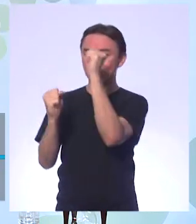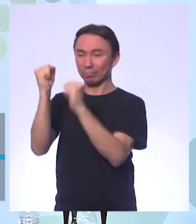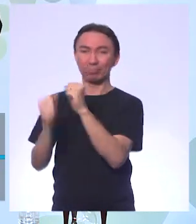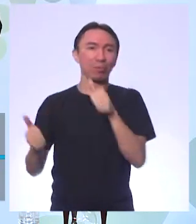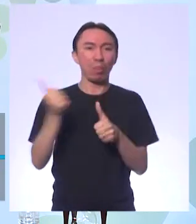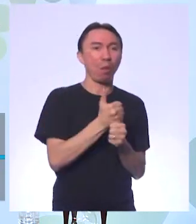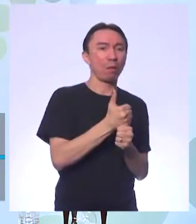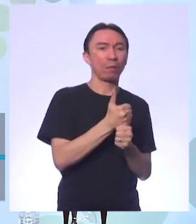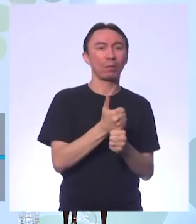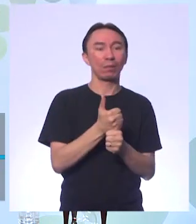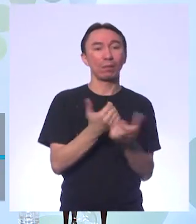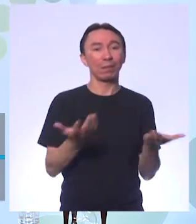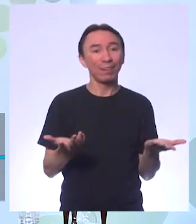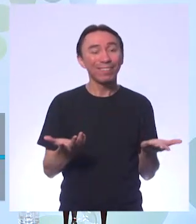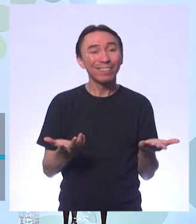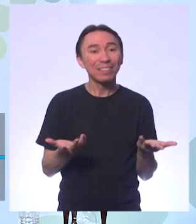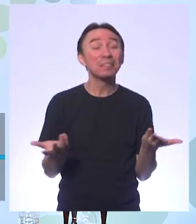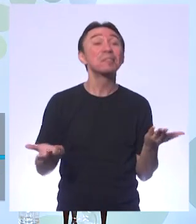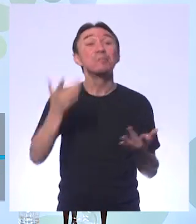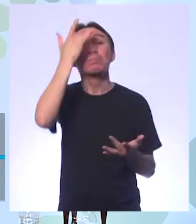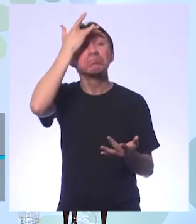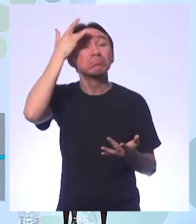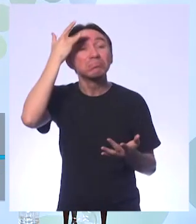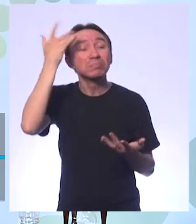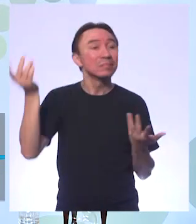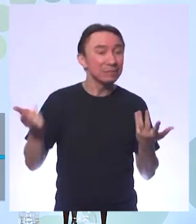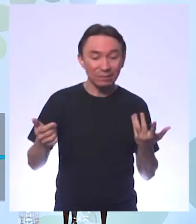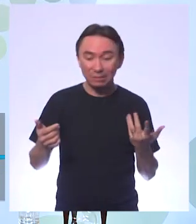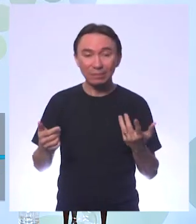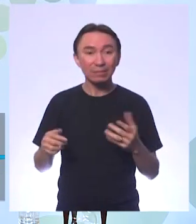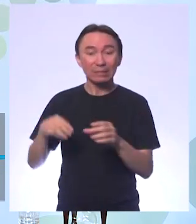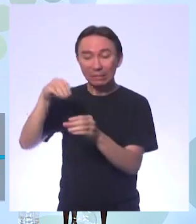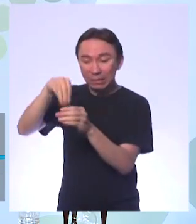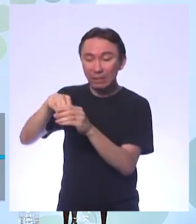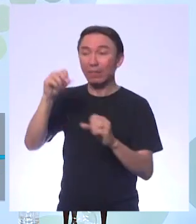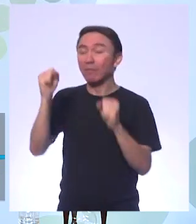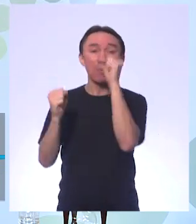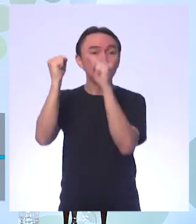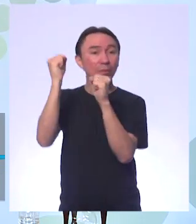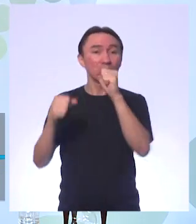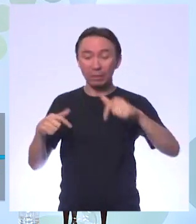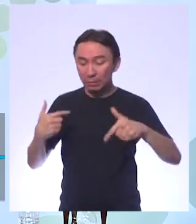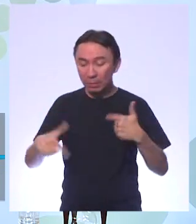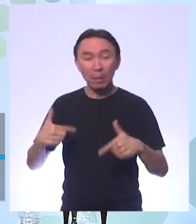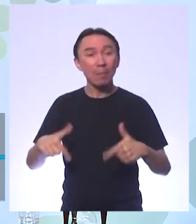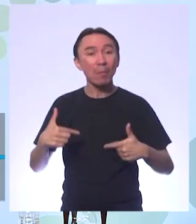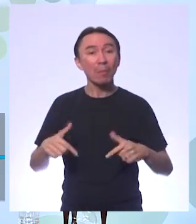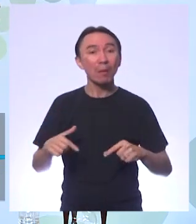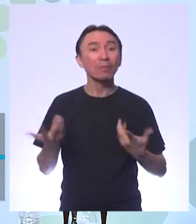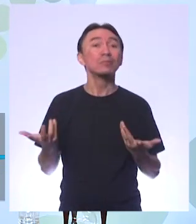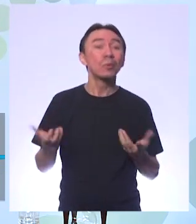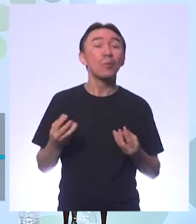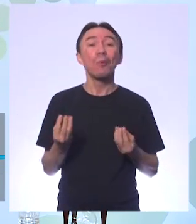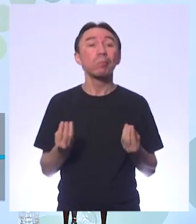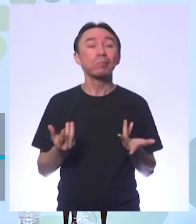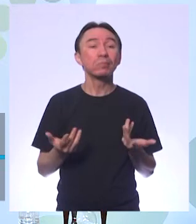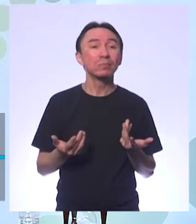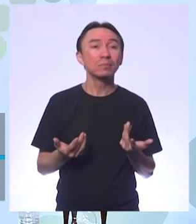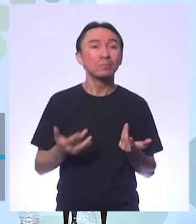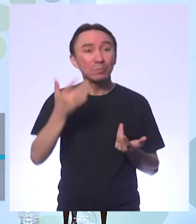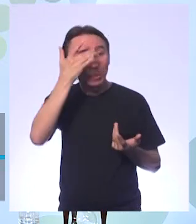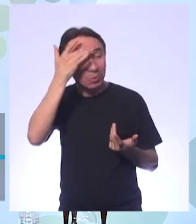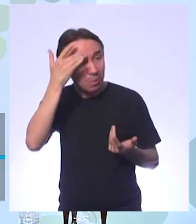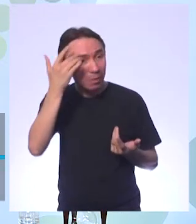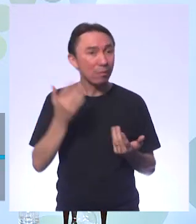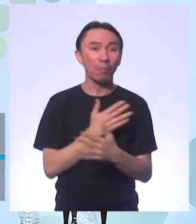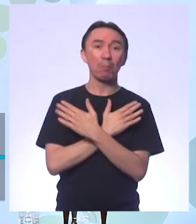na fábrica, sob qual sistema elas trabalham? E aquelas que não estão na fábrica também, o que aconteceu com elas? Porque,